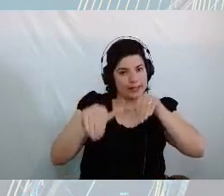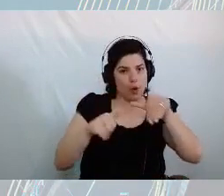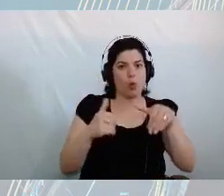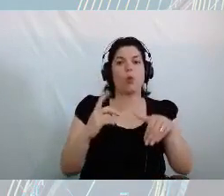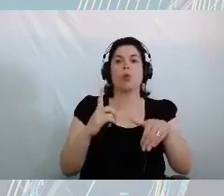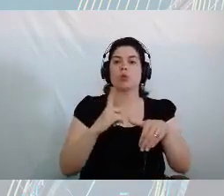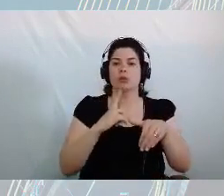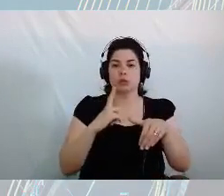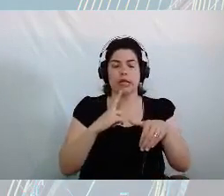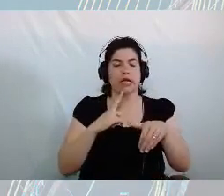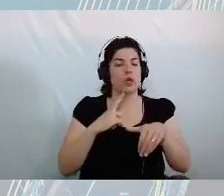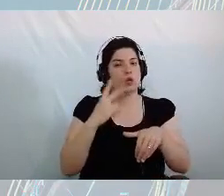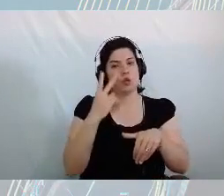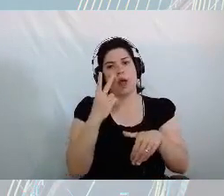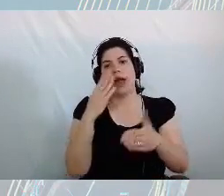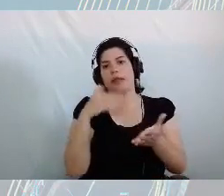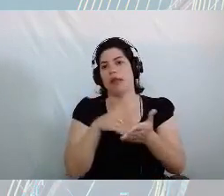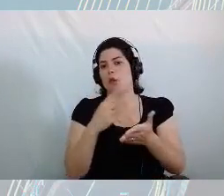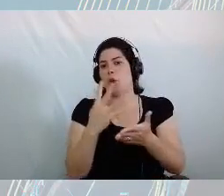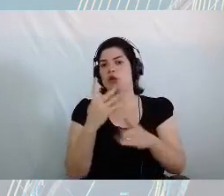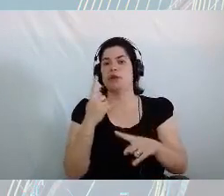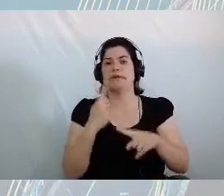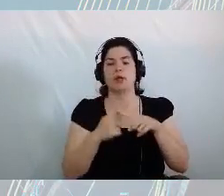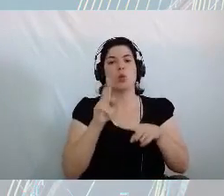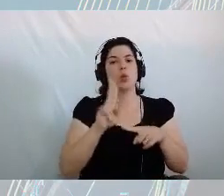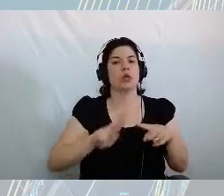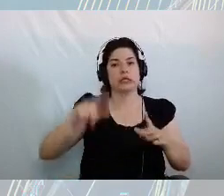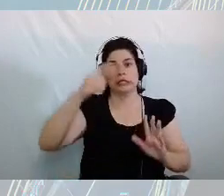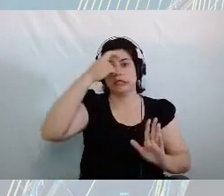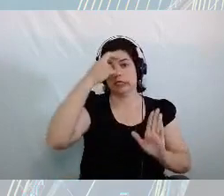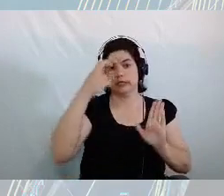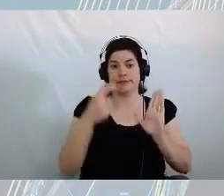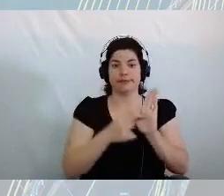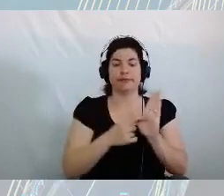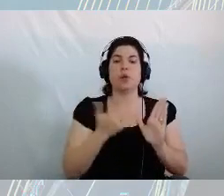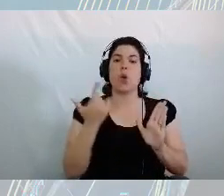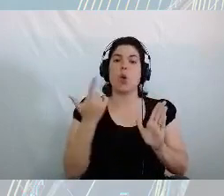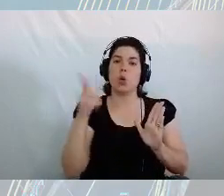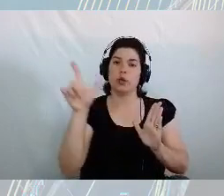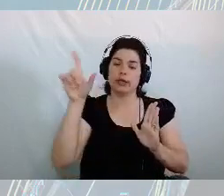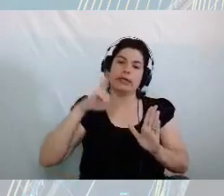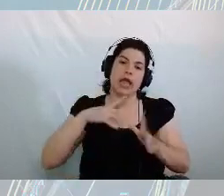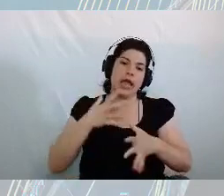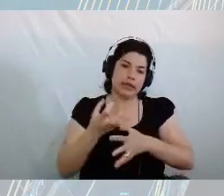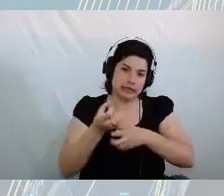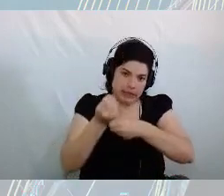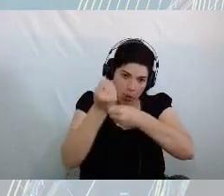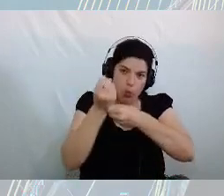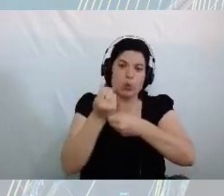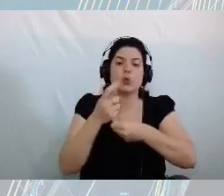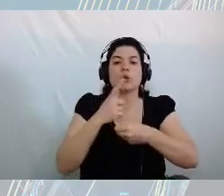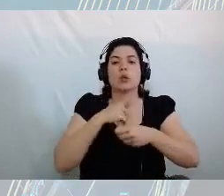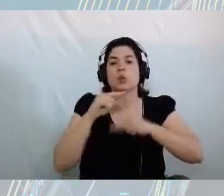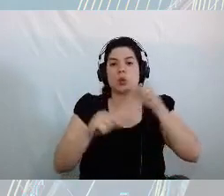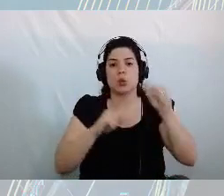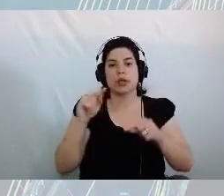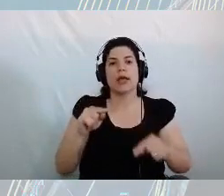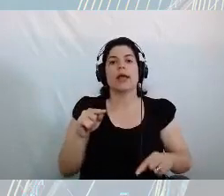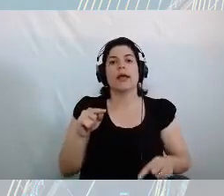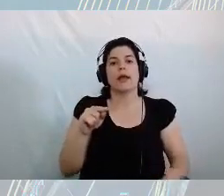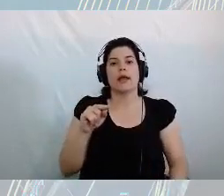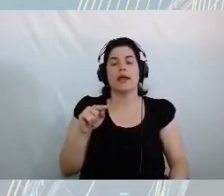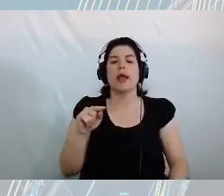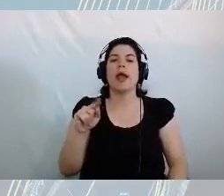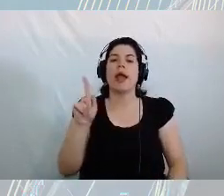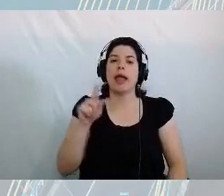né? Bom, então a gente também aqui está olhando para a parte de retenção. A gente tem o que a gente chama aqui de Health Score, que é um score de saúde dos nossos clientes, que